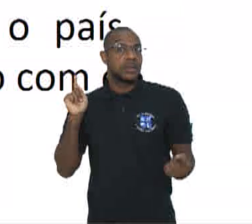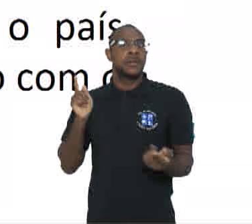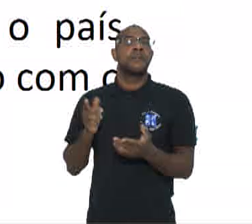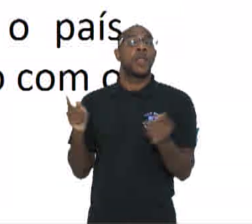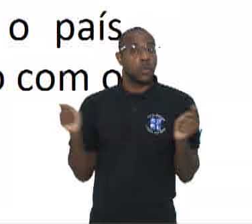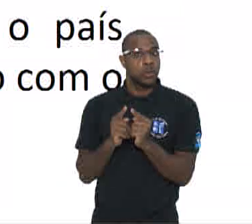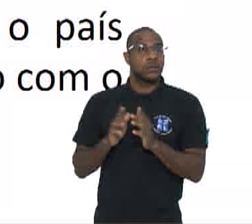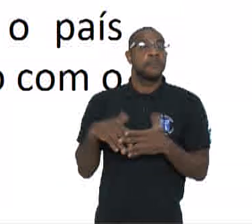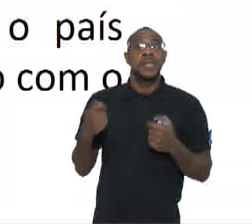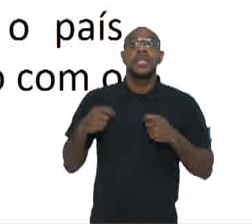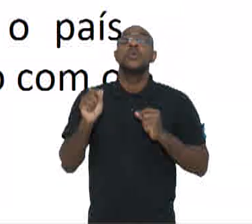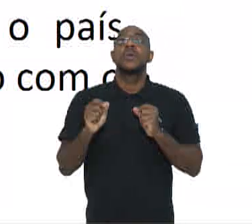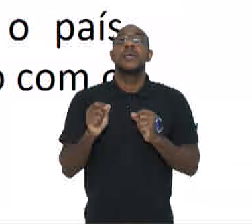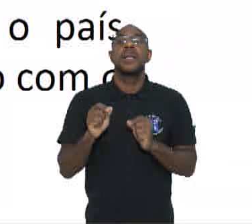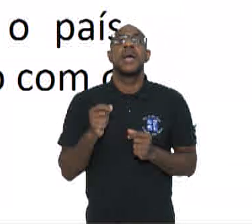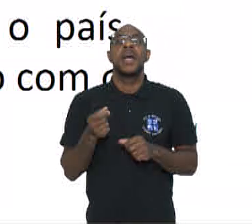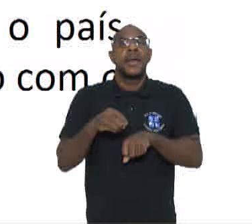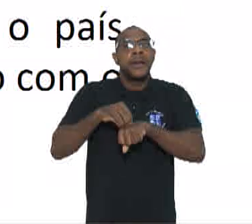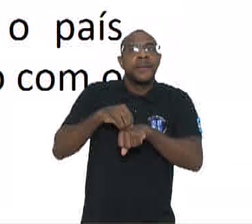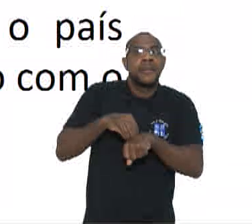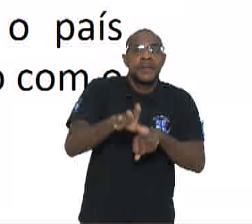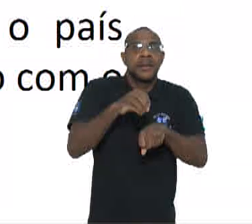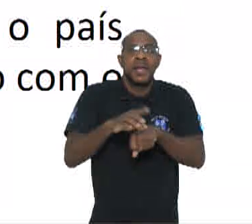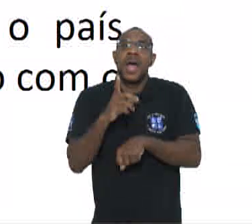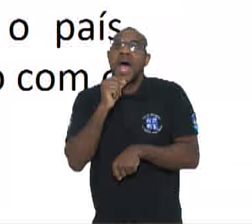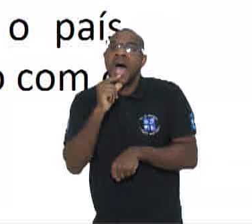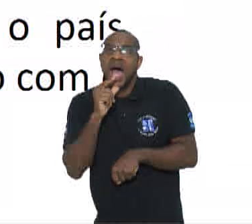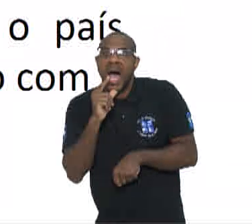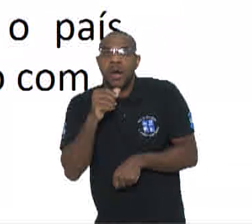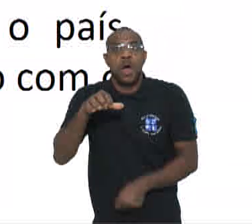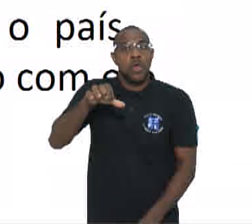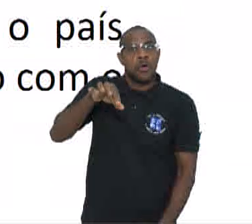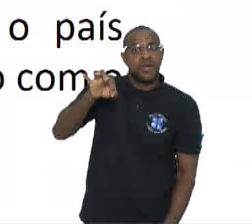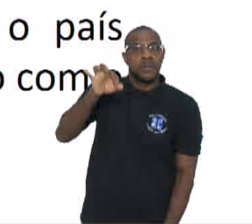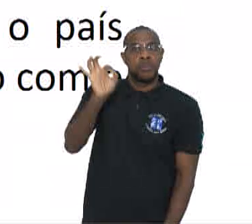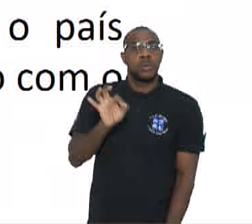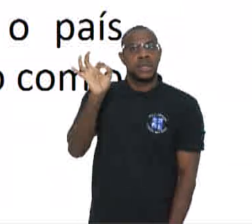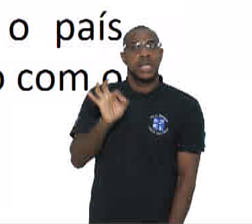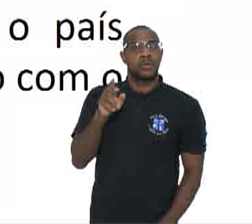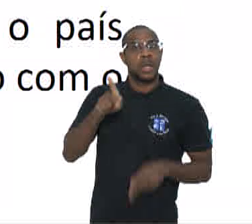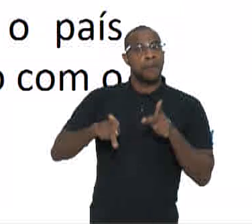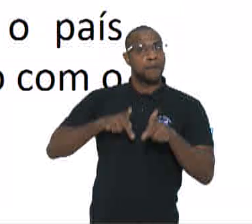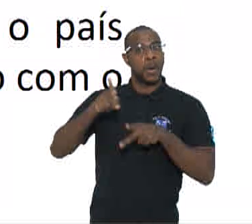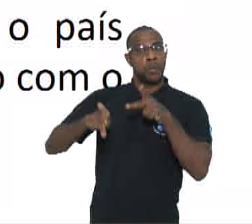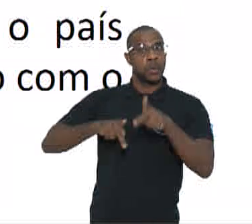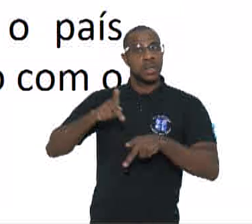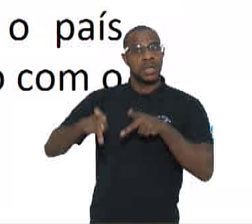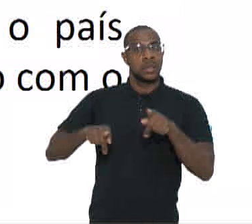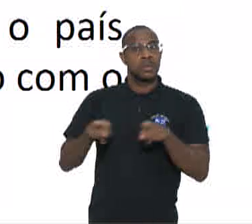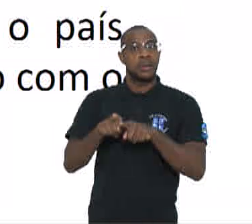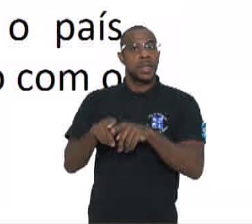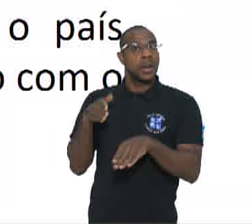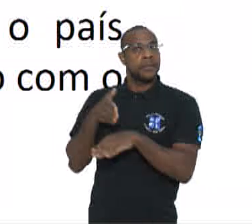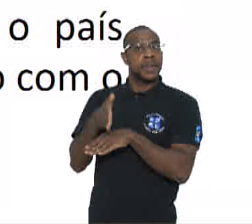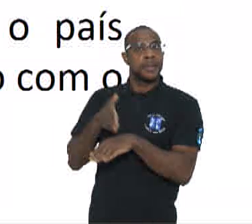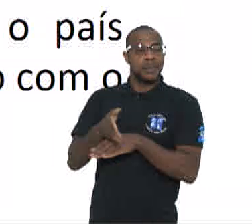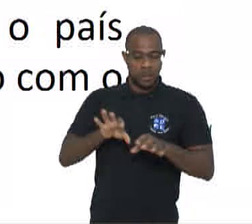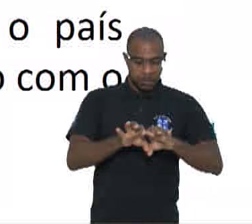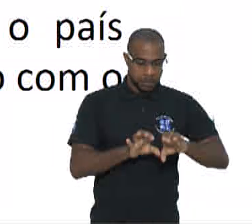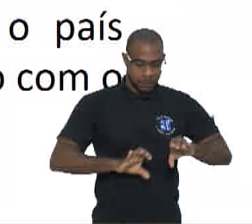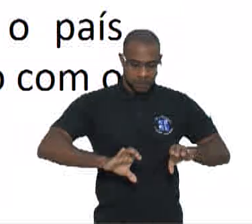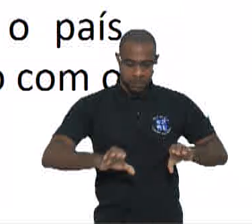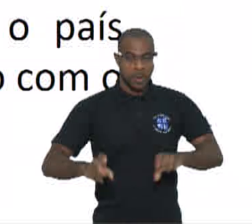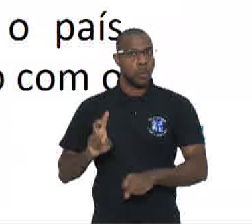de metas, como a distribuição de água para 90% da população e acesso a esgoto tratado